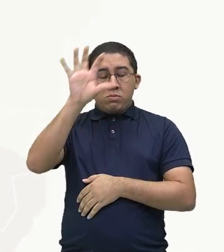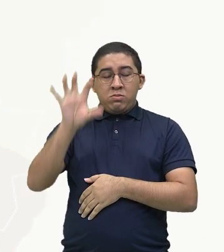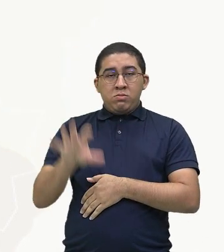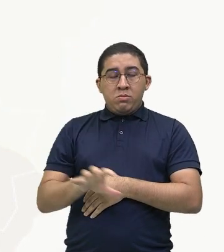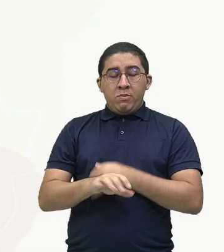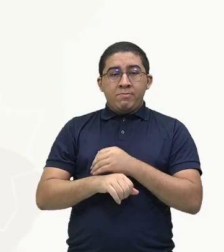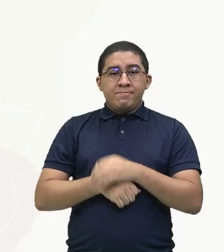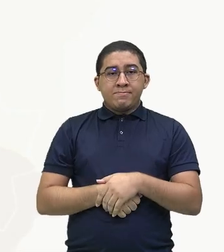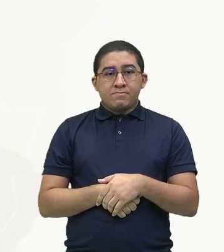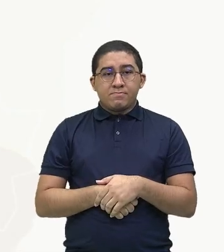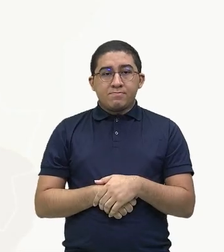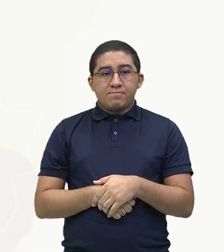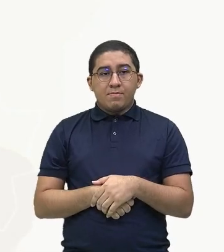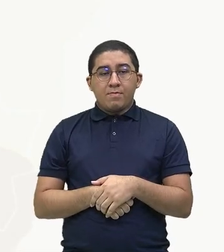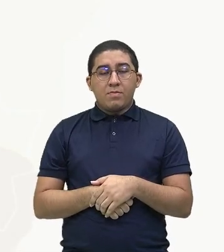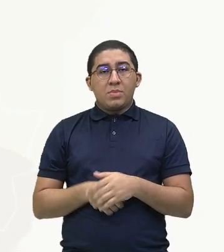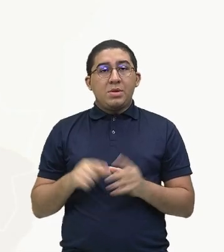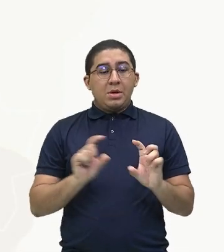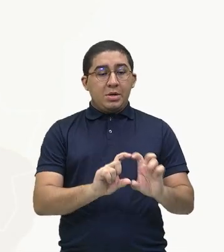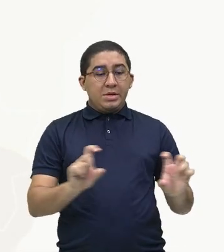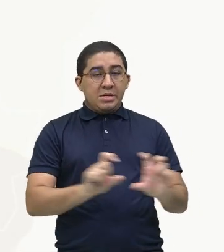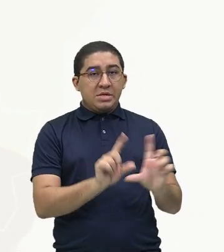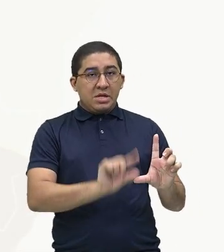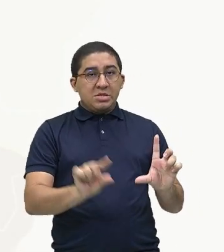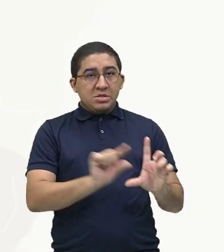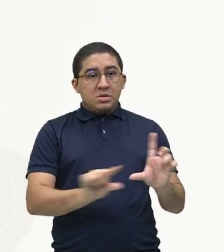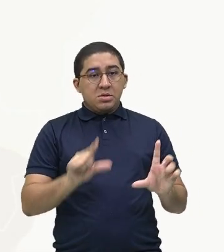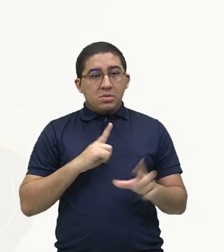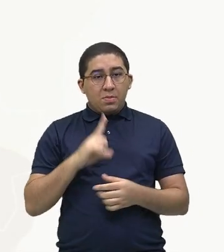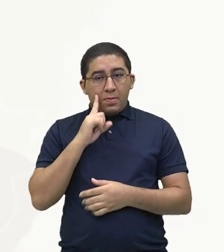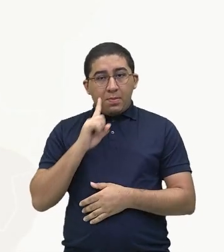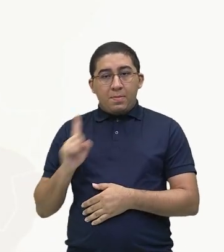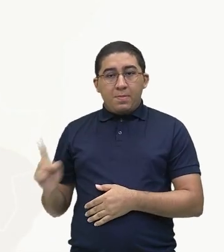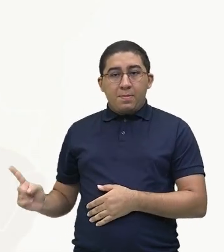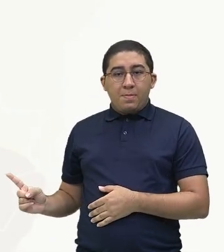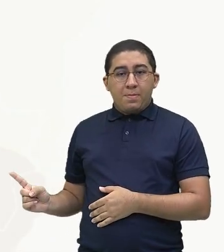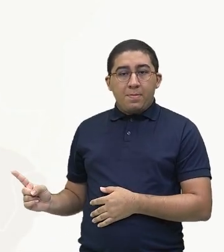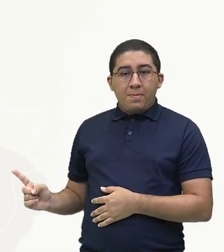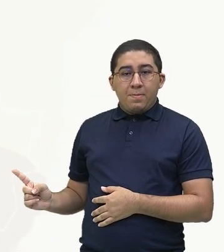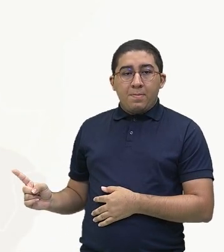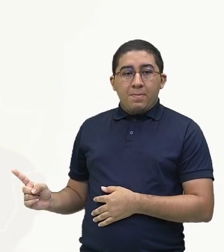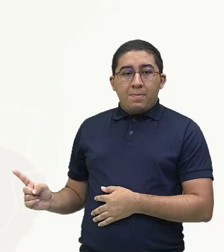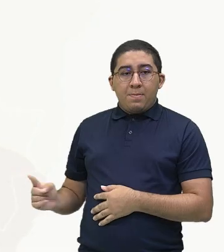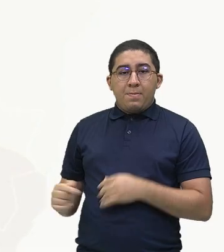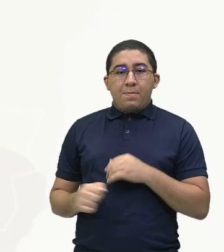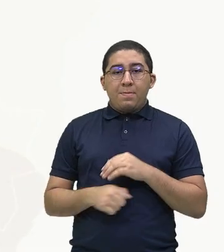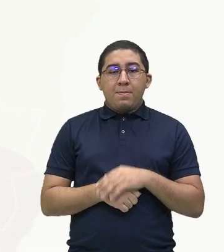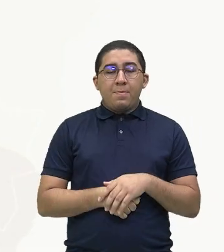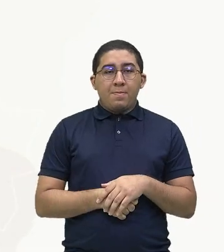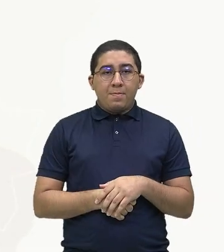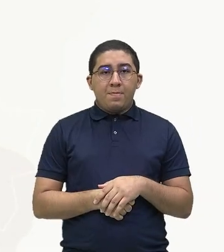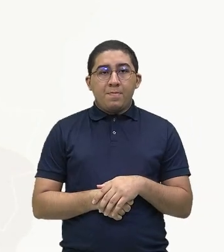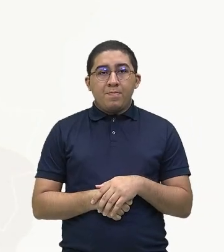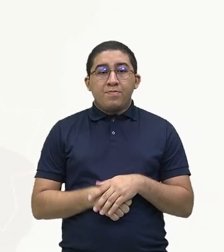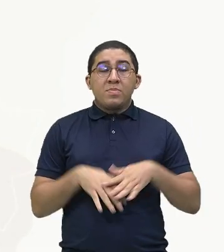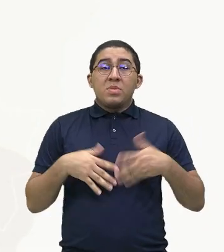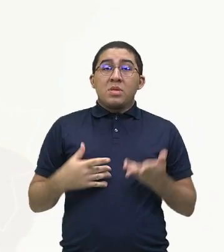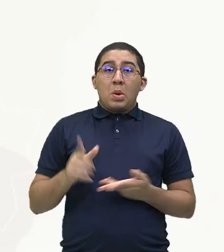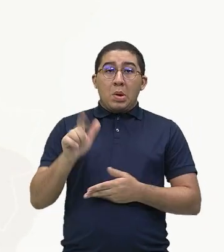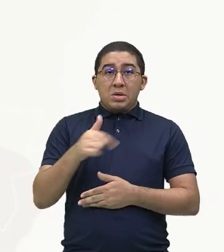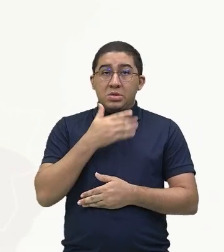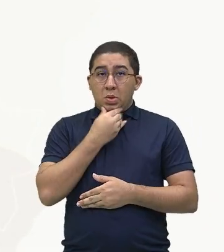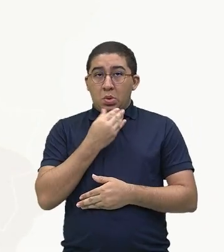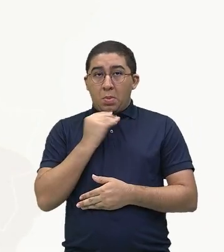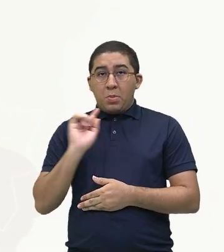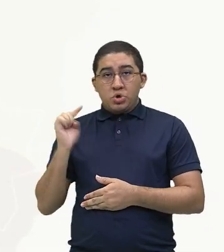eu tenho a Amazônia, Nordeste e Centro-Sul. Então, Pedro Pinchas, né, esse